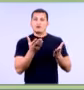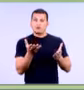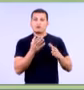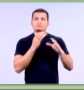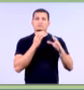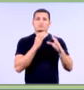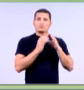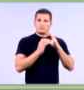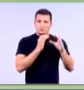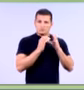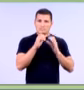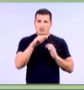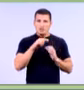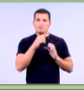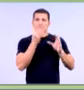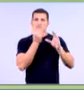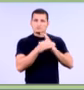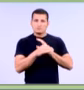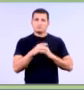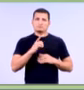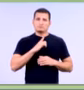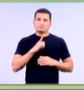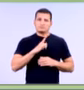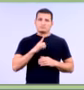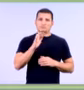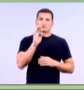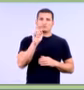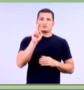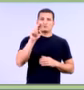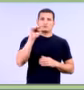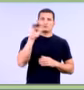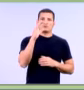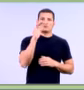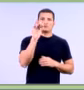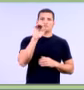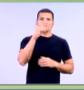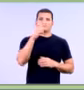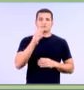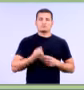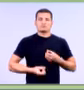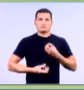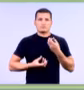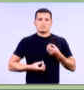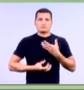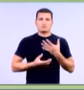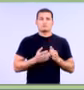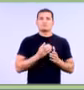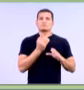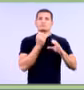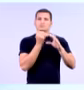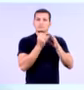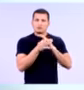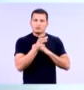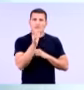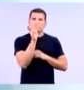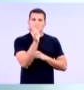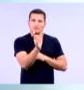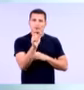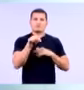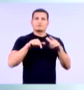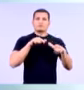a função poética. Na função poética, a mensagem, a palavra, ela é trabalhada, ela